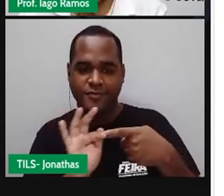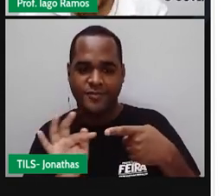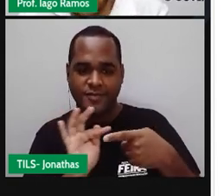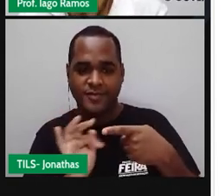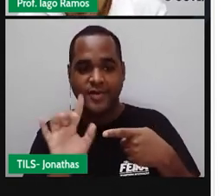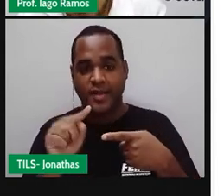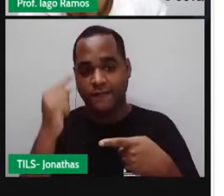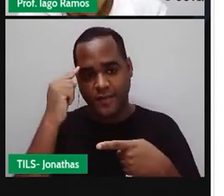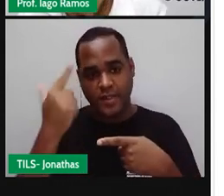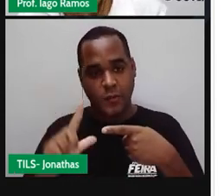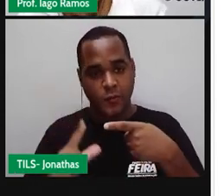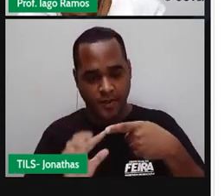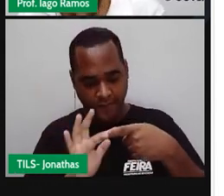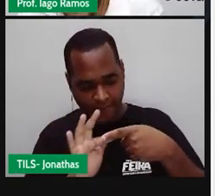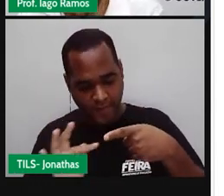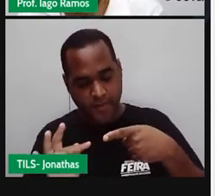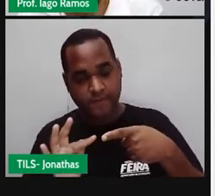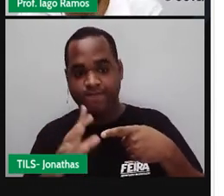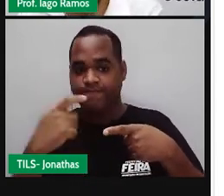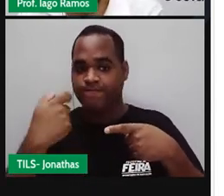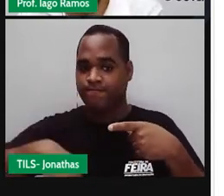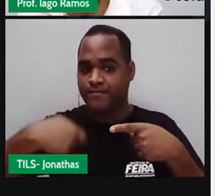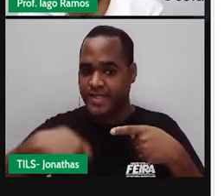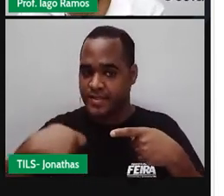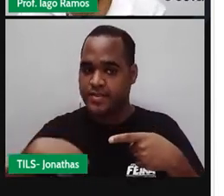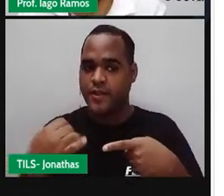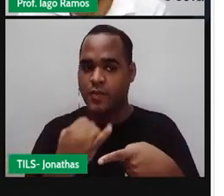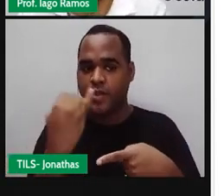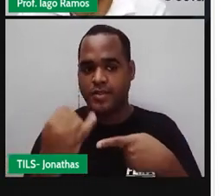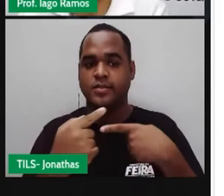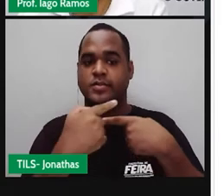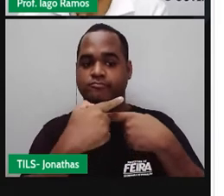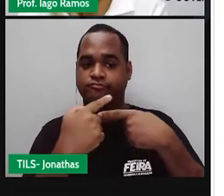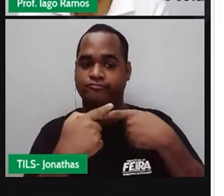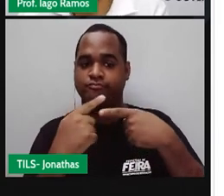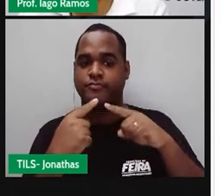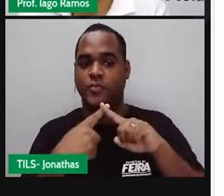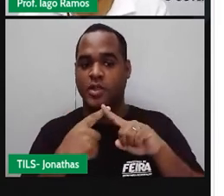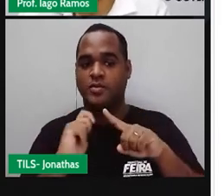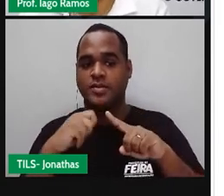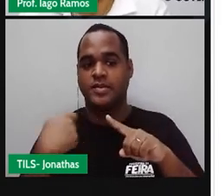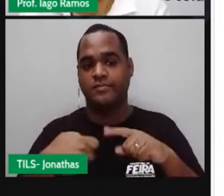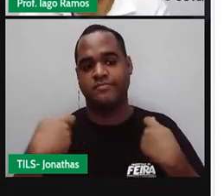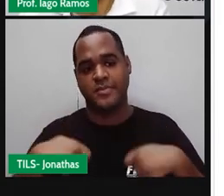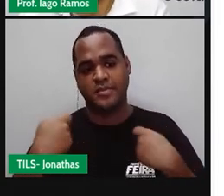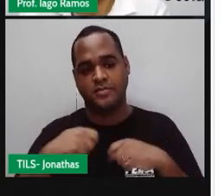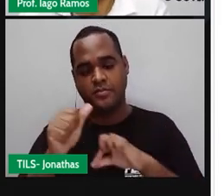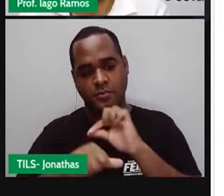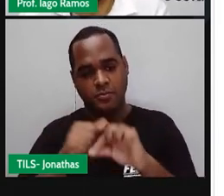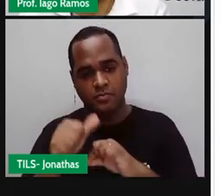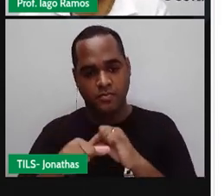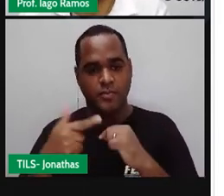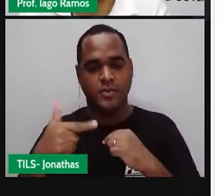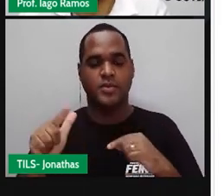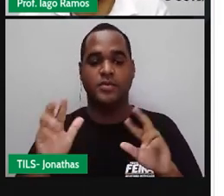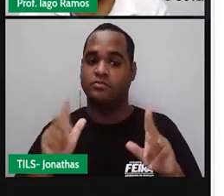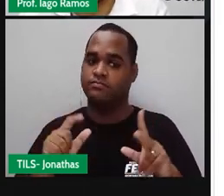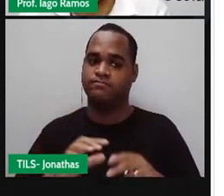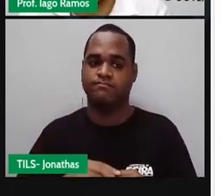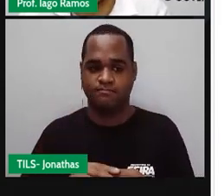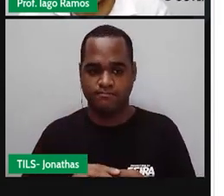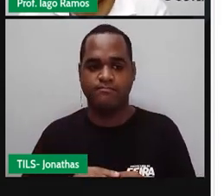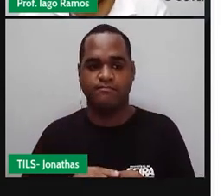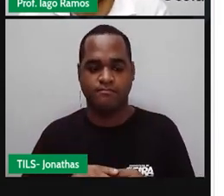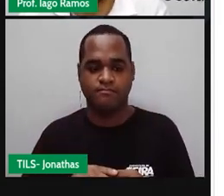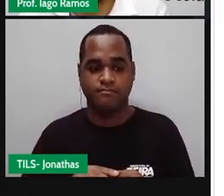multiplica alguma coisa embaixo a gente é obrigado a multiplicar em cima para não mudar o significado da fração certo